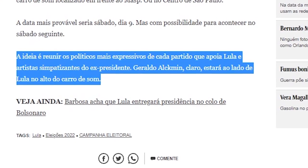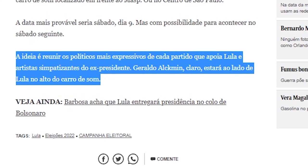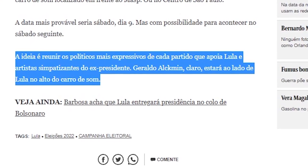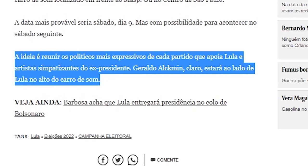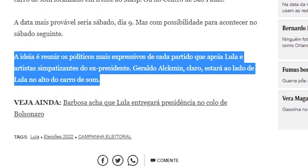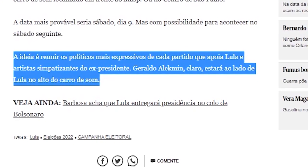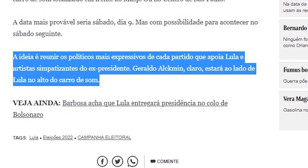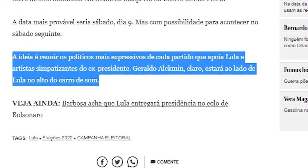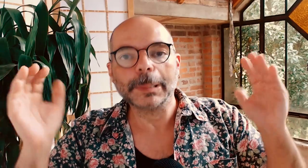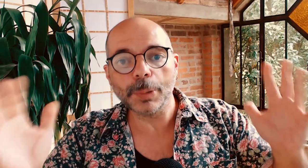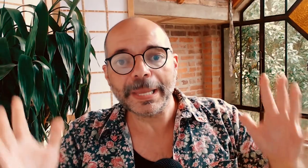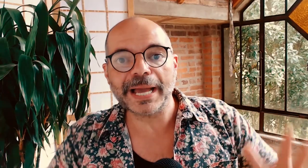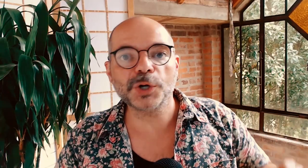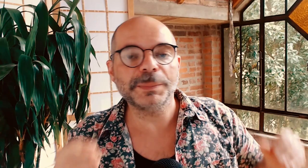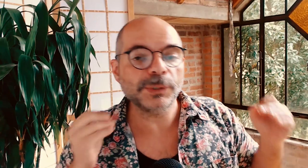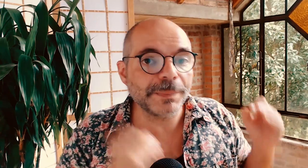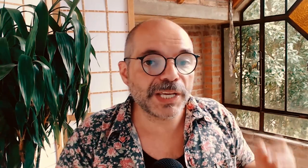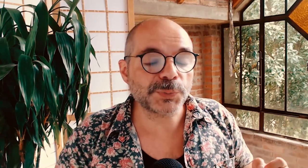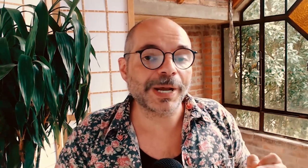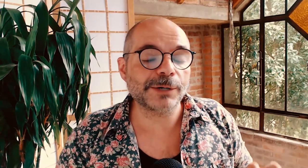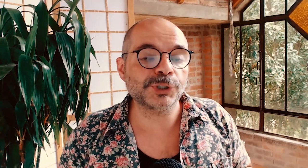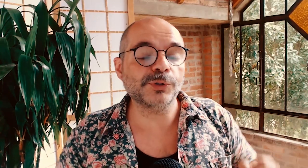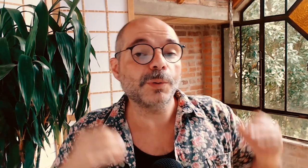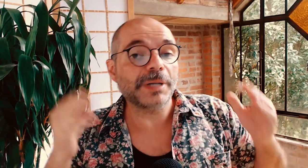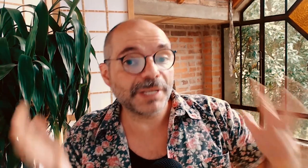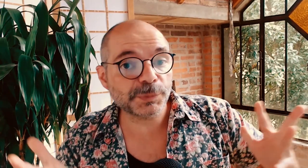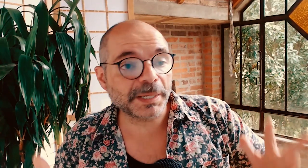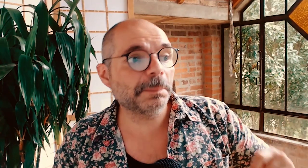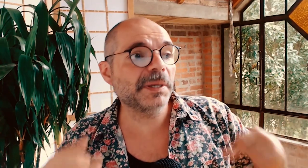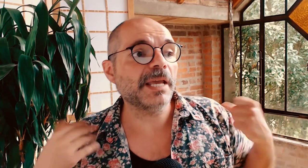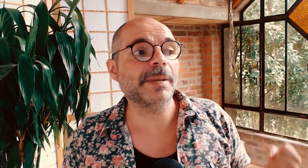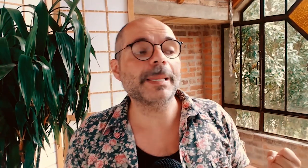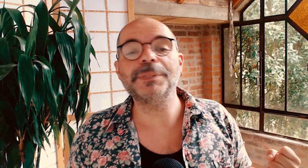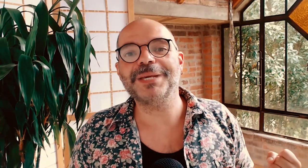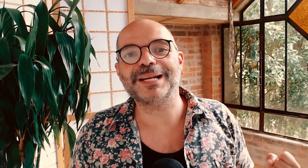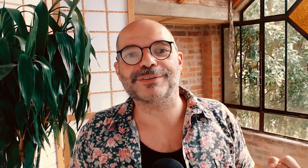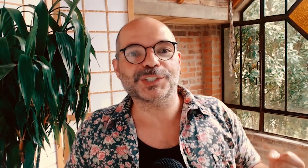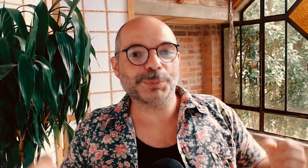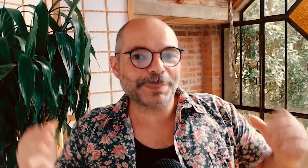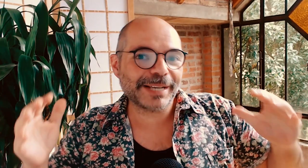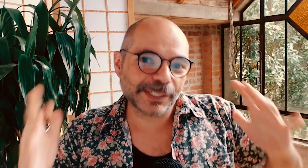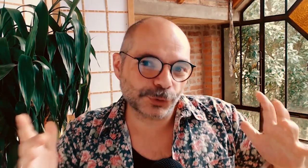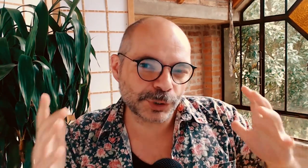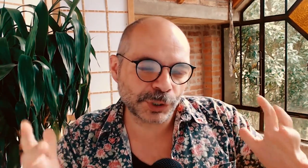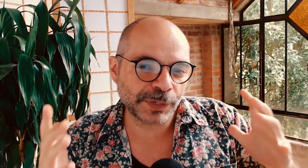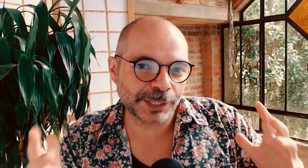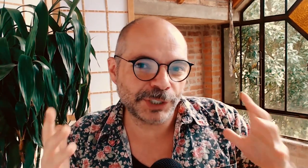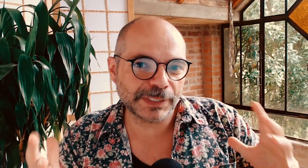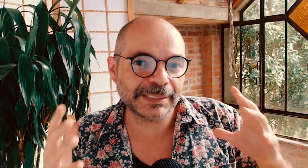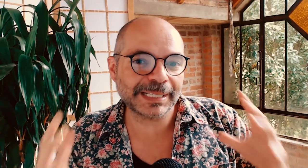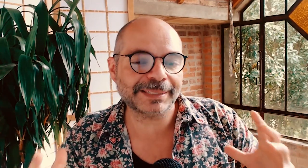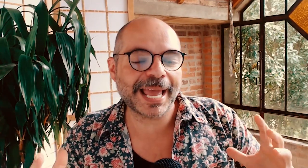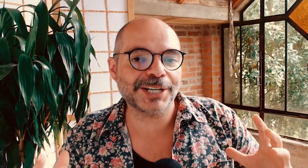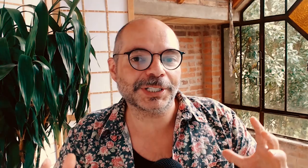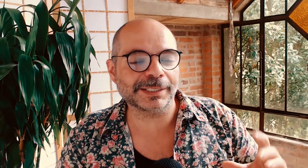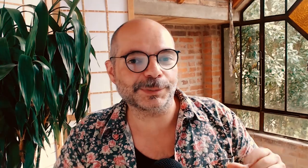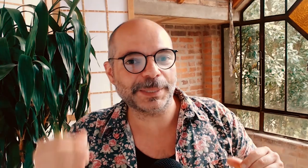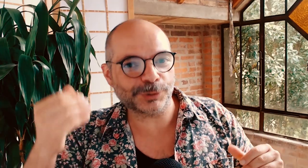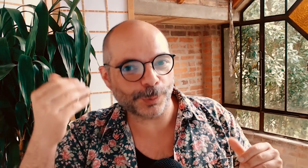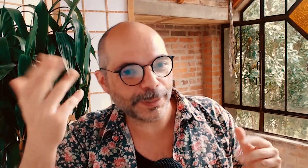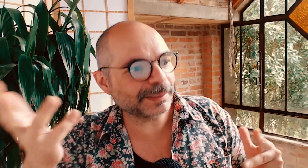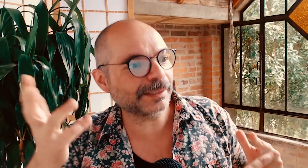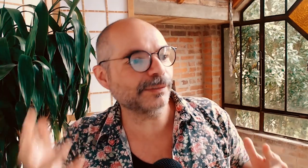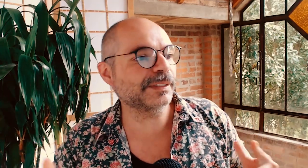carro de som. Lula e Alckmin no mesmo carro de som, na mesma campanha e pela primeira vez. Por mais que as justificativas estratégicas